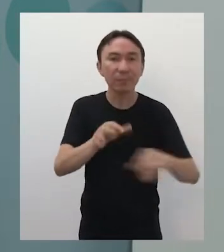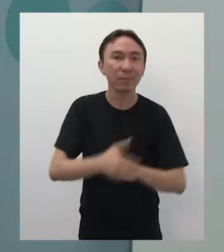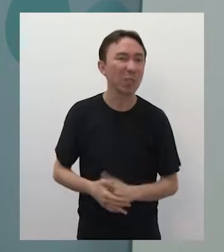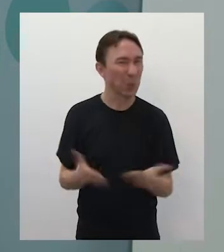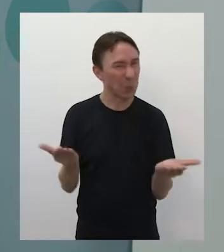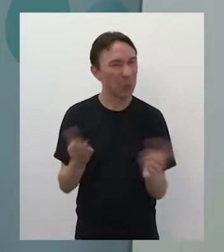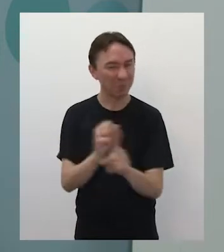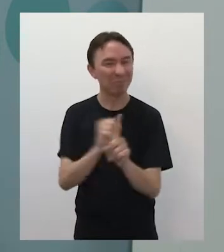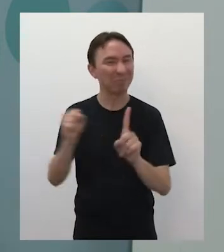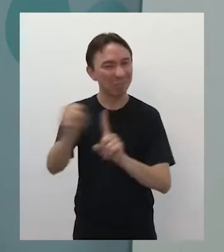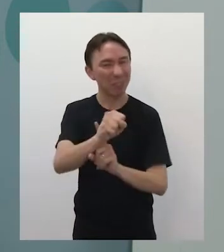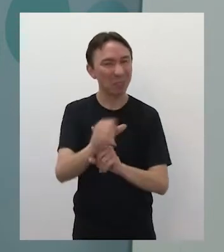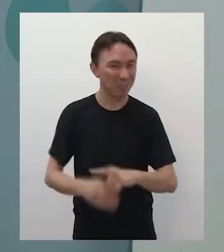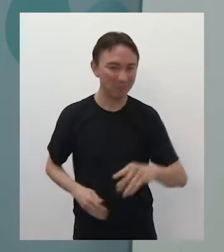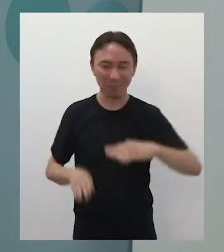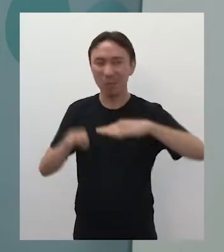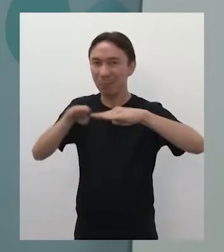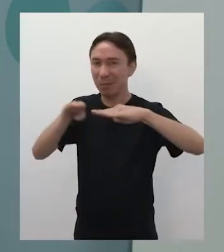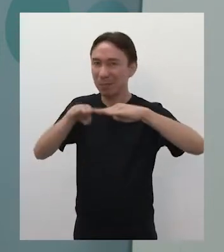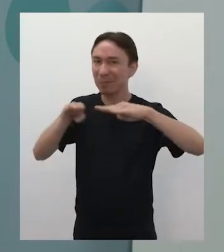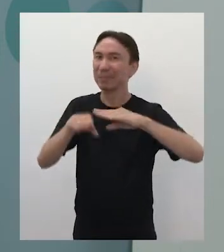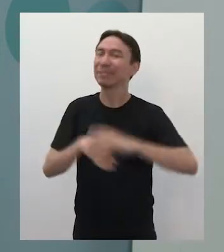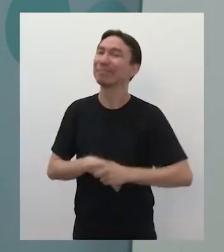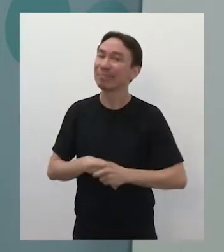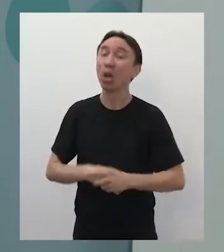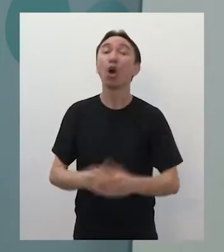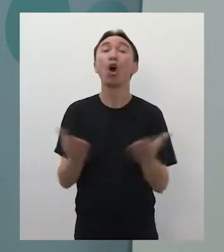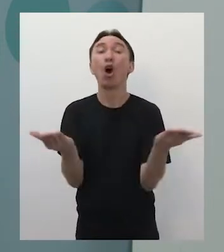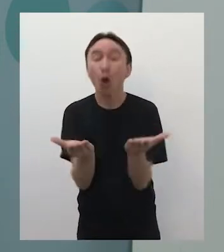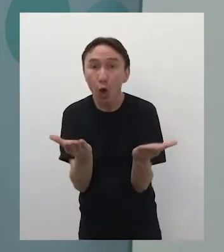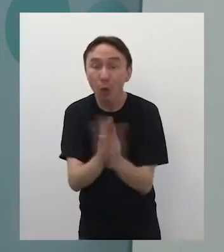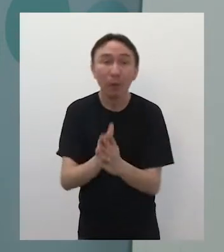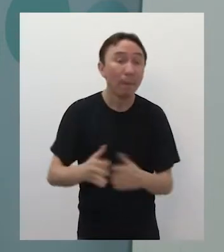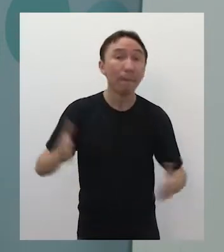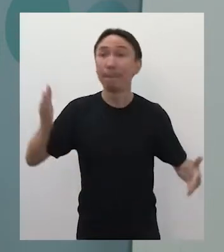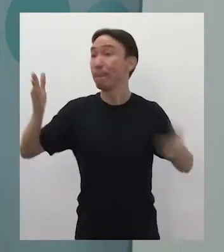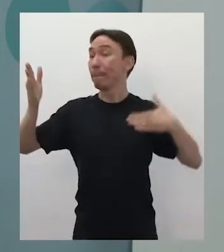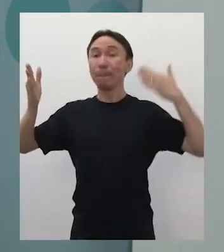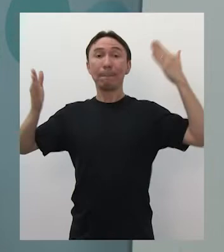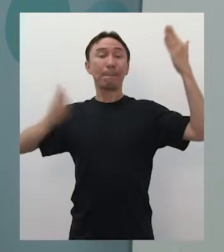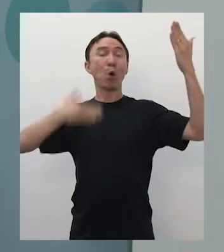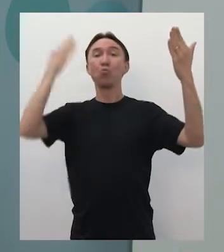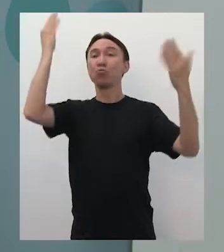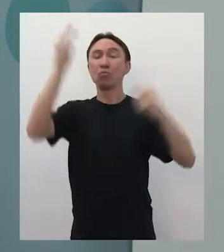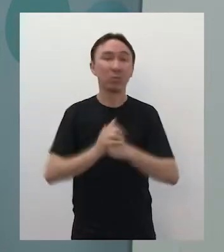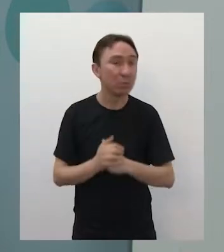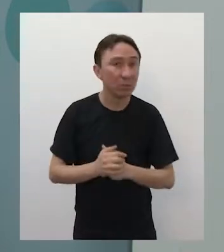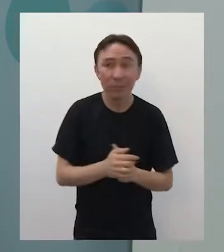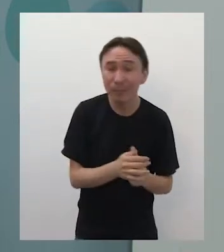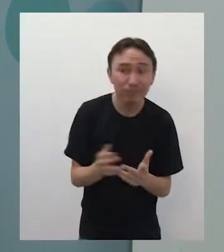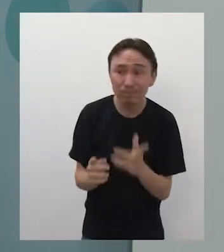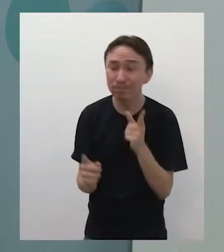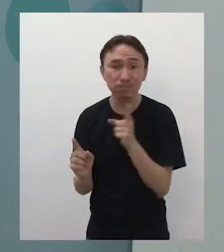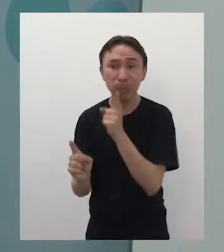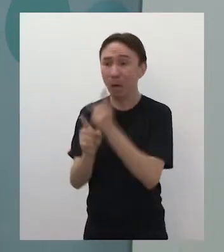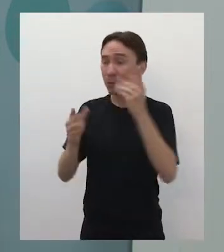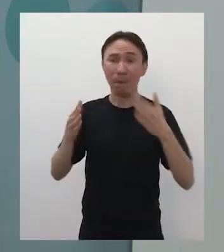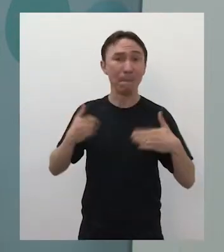que não pode faltar. Aí, você se planeja direitinho para dar conta de toda a imensidão